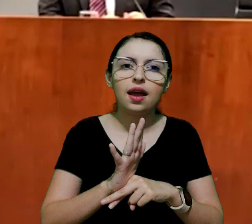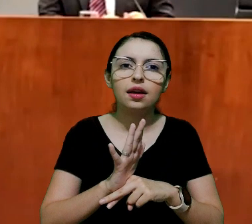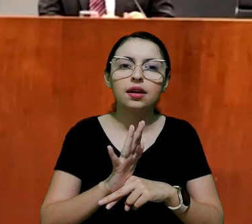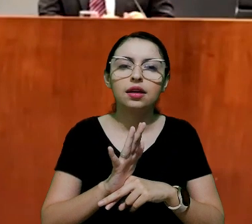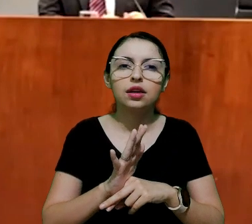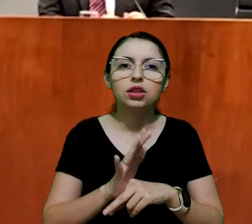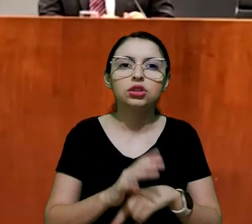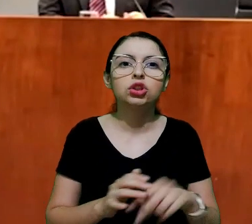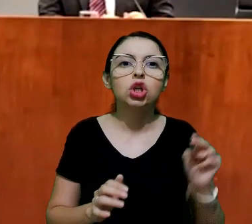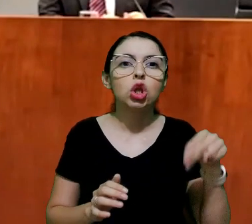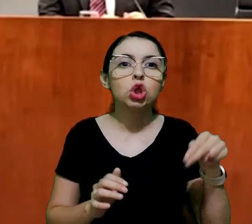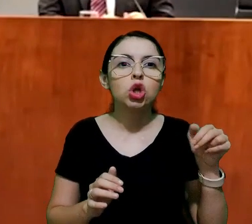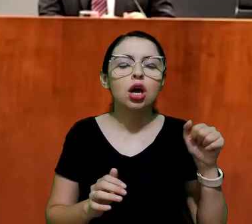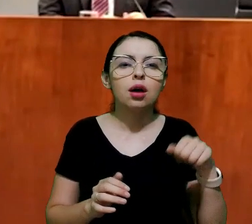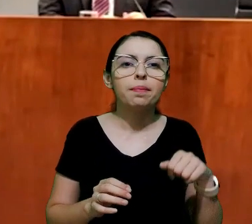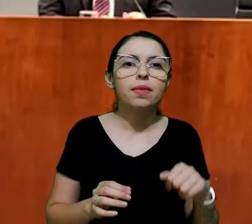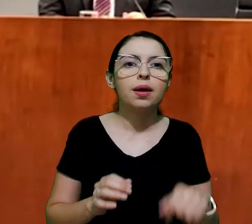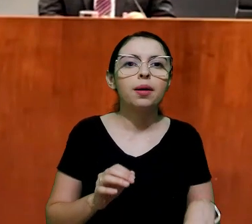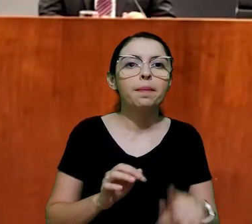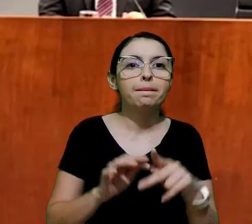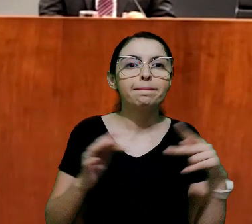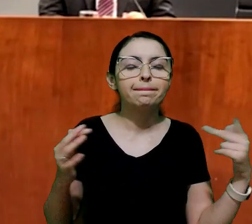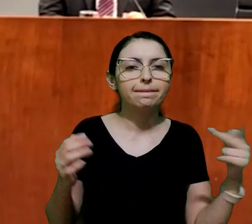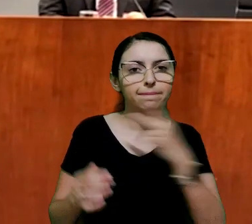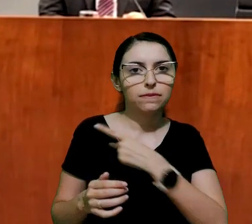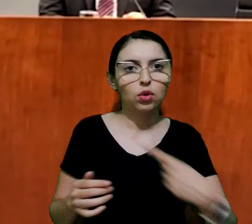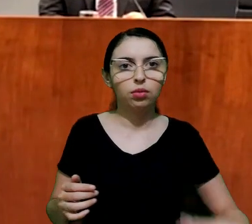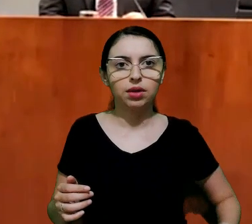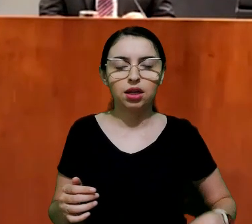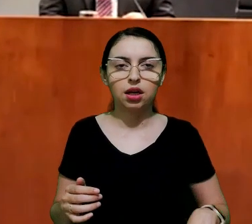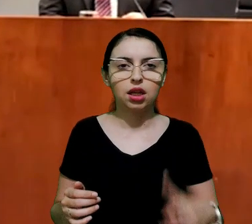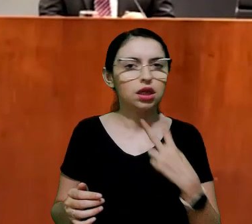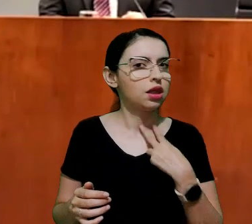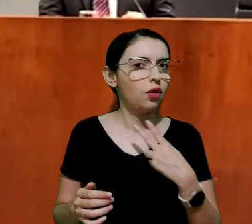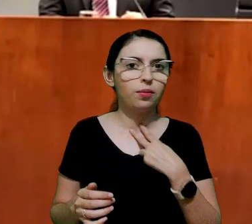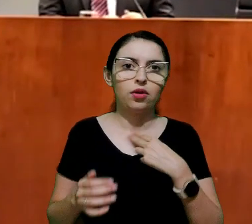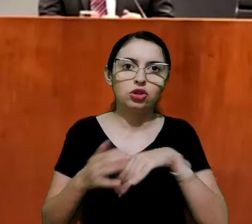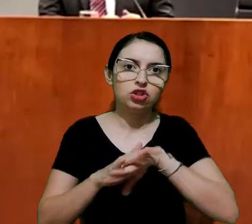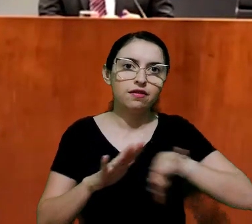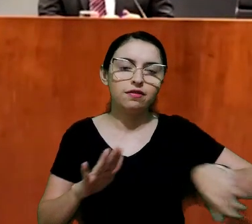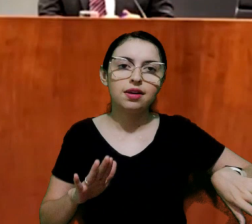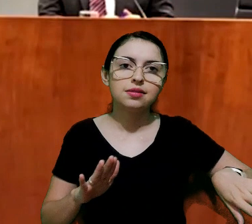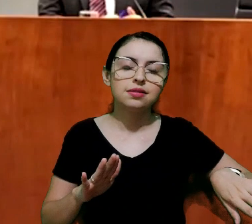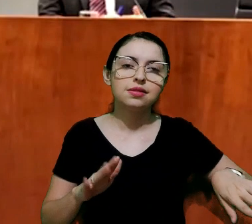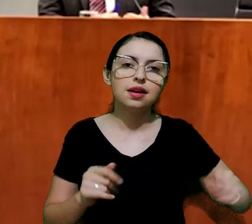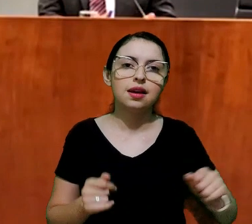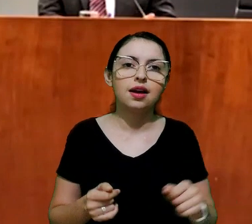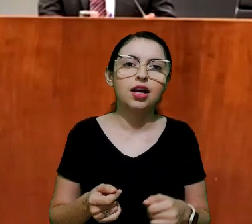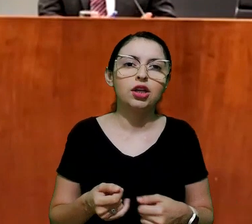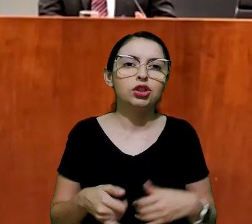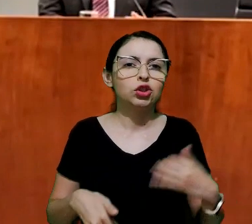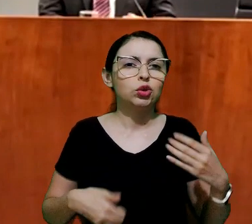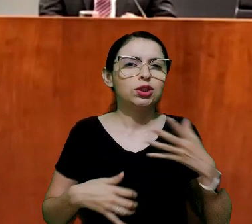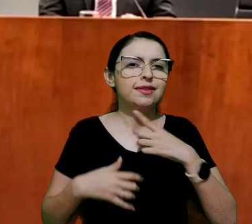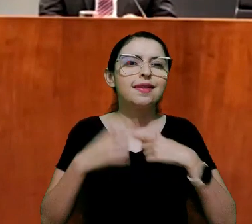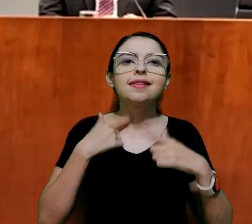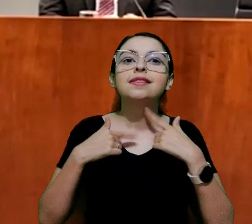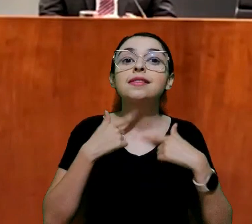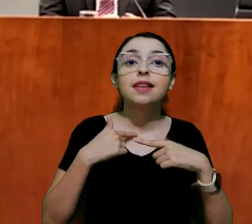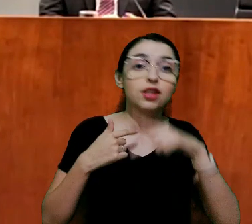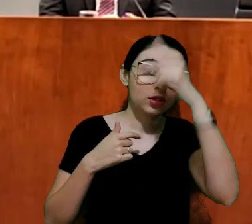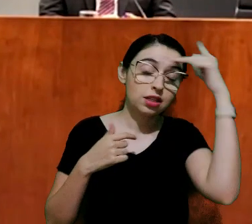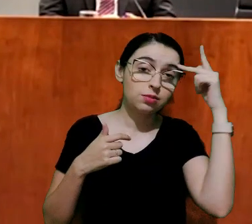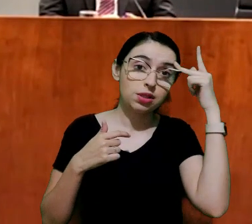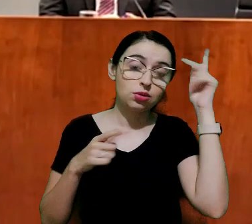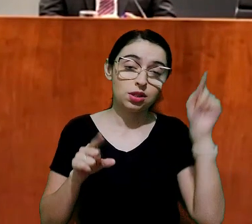ordem pública também, né? Elas não podem ser afastadas a bel prazer de quem quer que seja. E, na